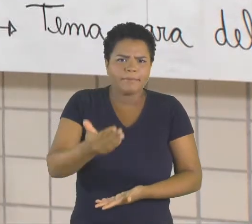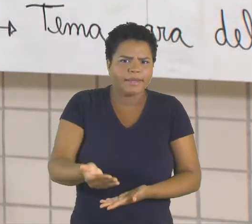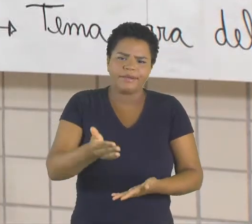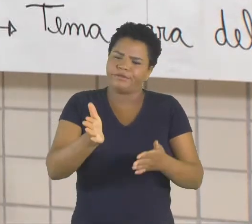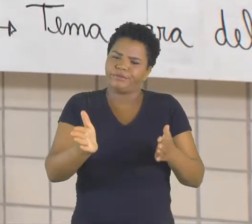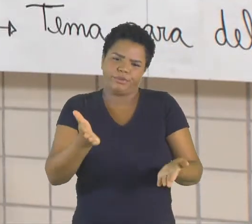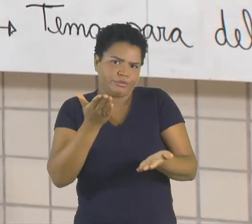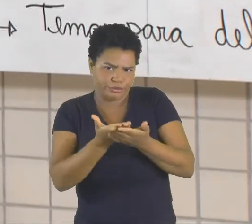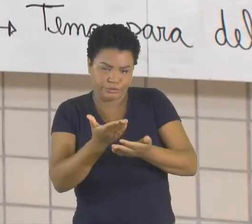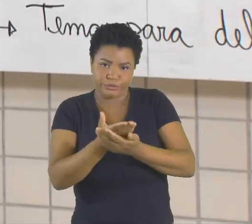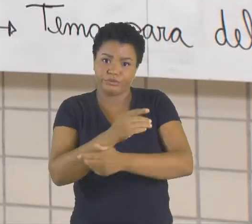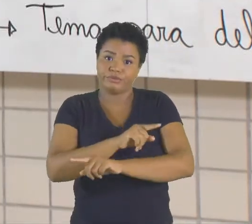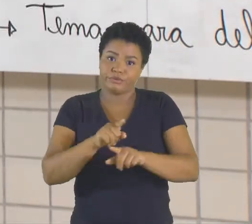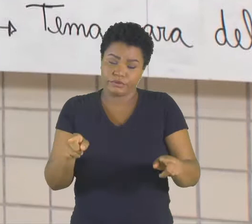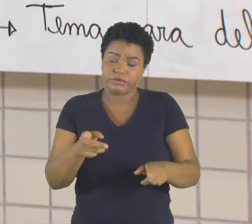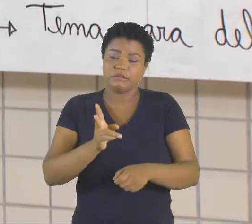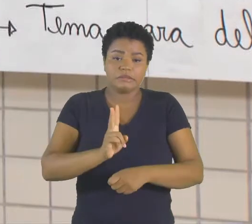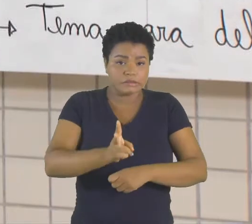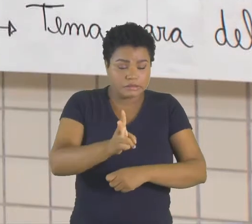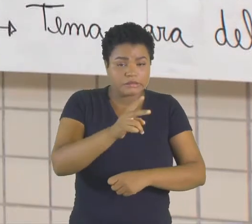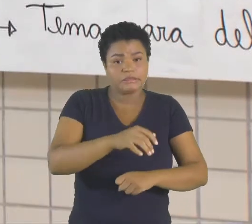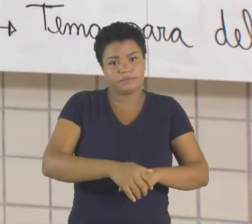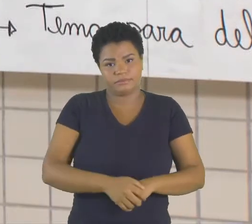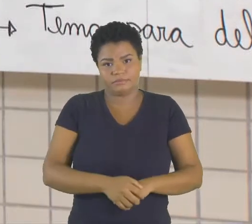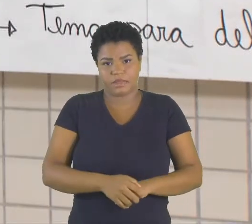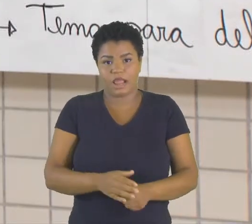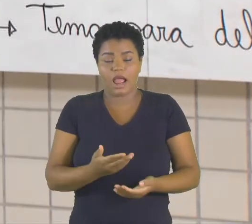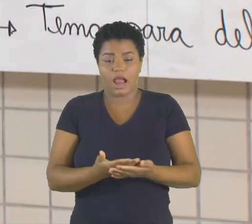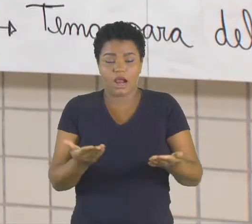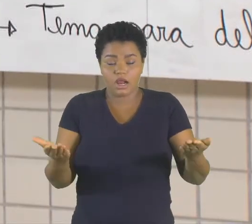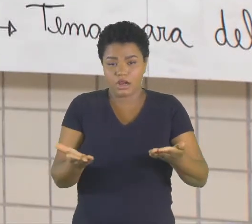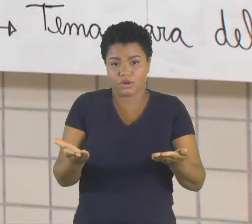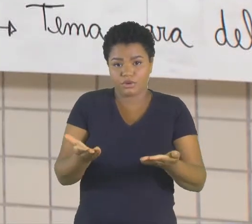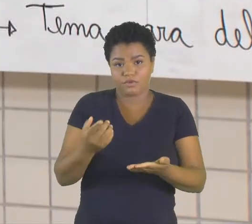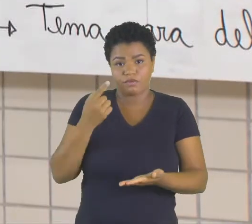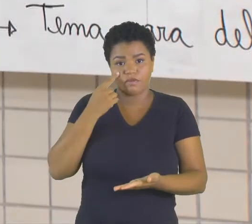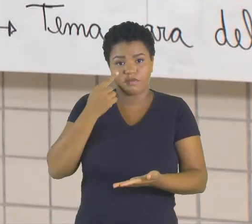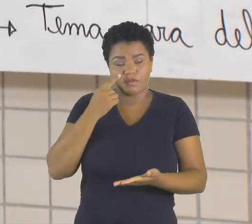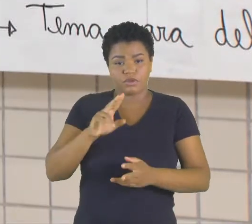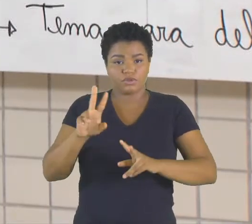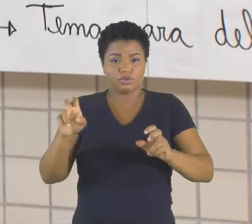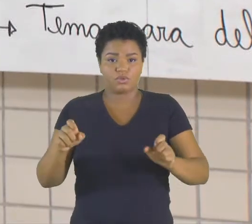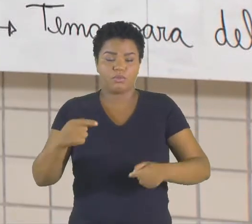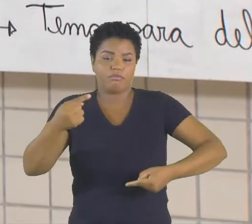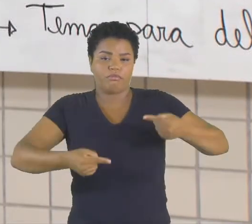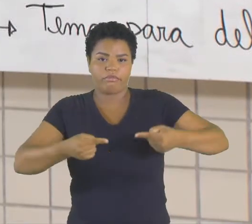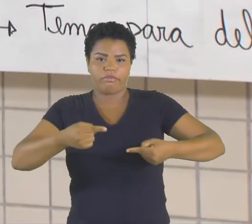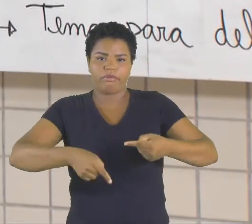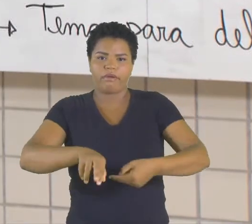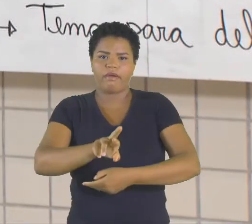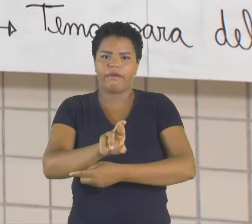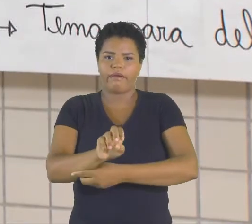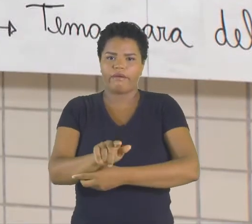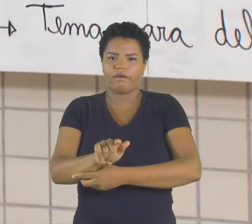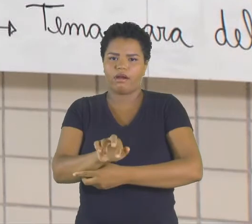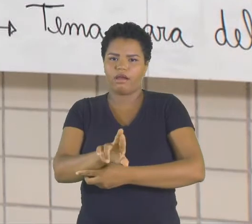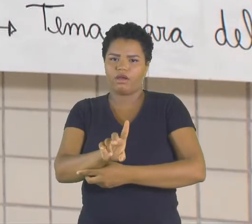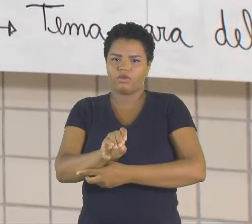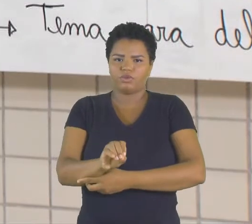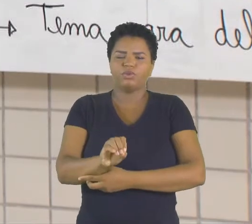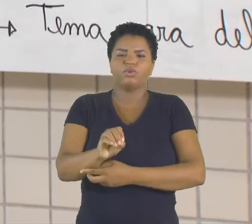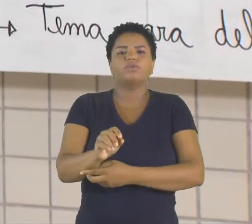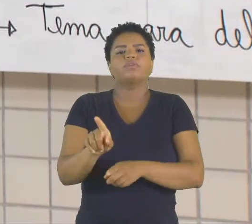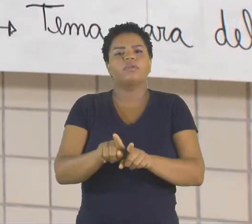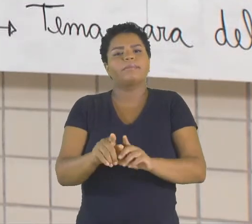blocos de estudo, essa aula de hoje, além de a gente ver um pouquinho sobre o debate regrado, nós vamos discutir,